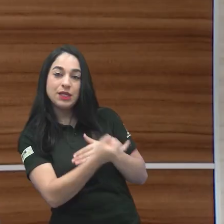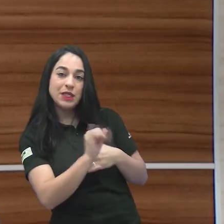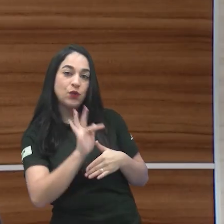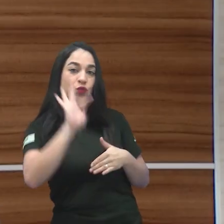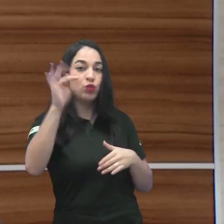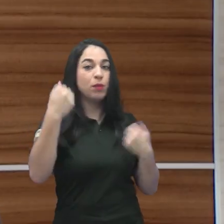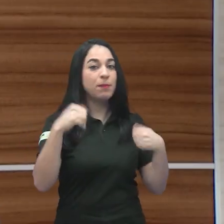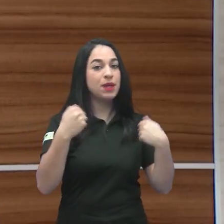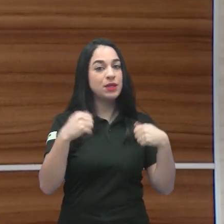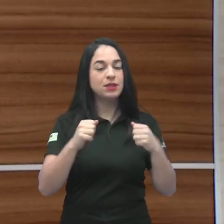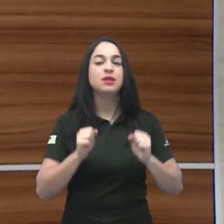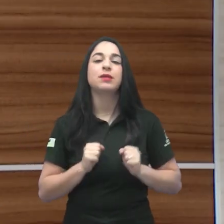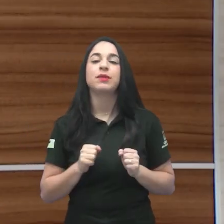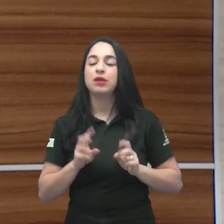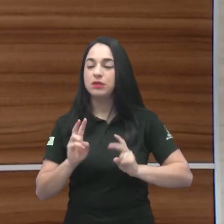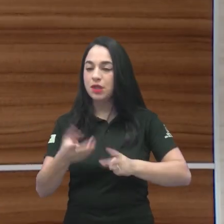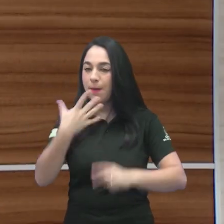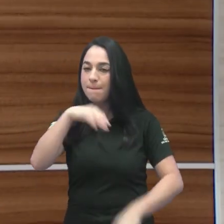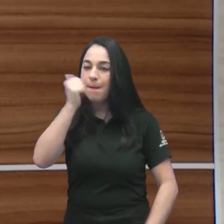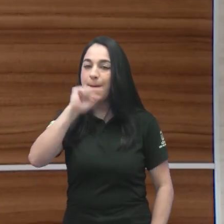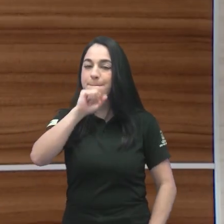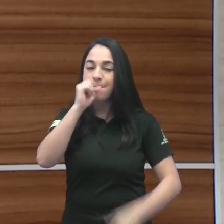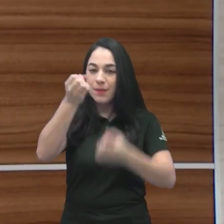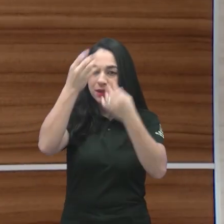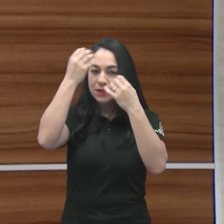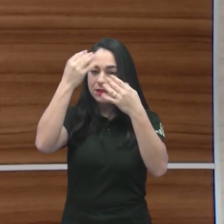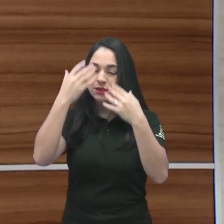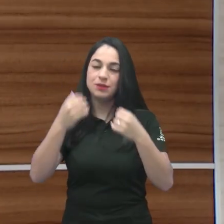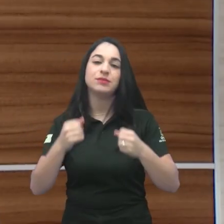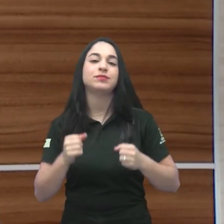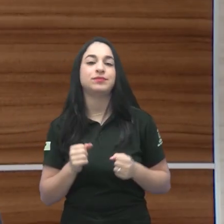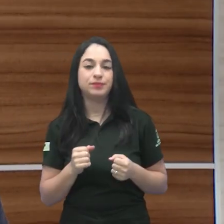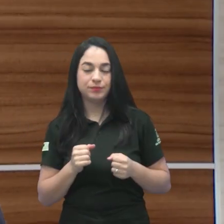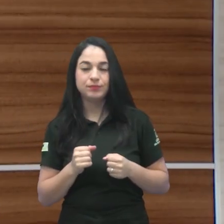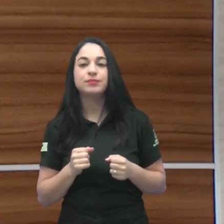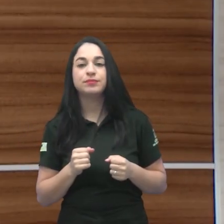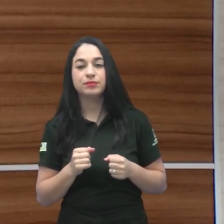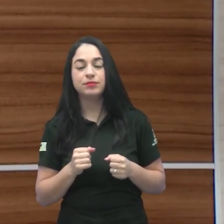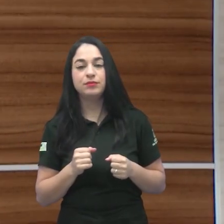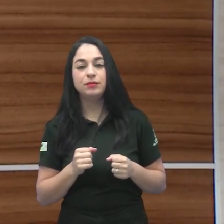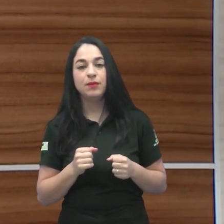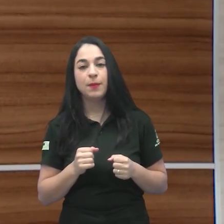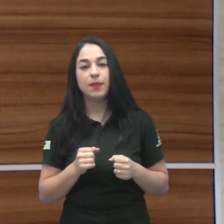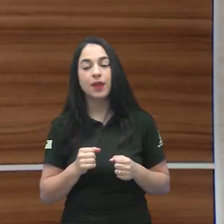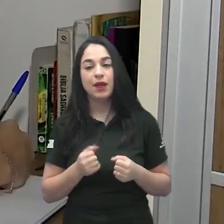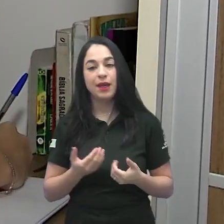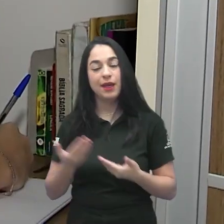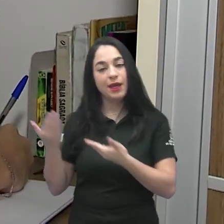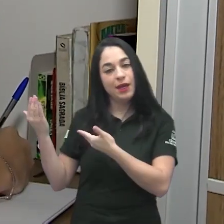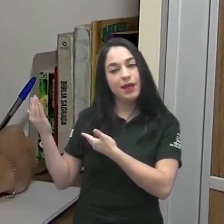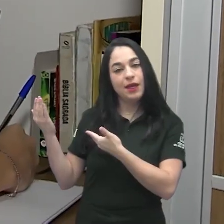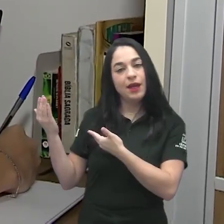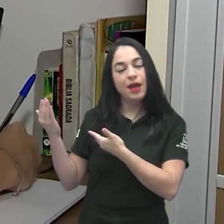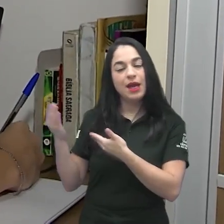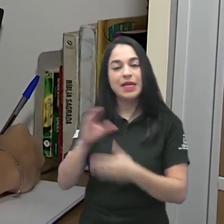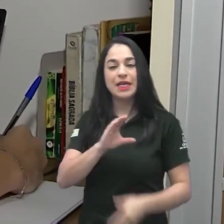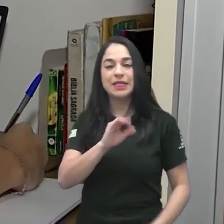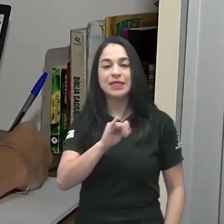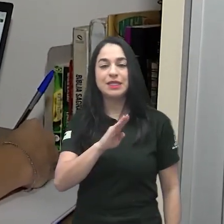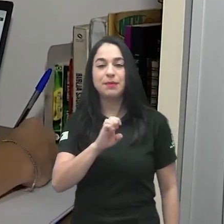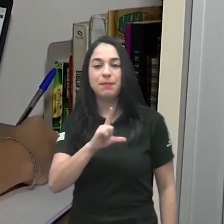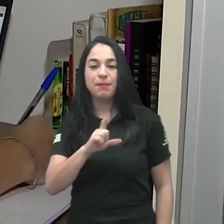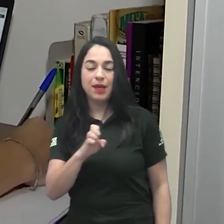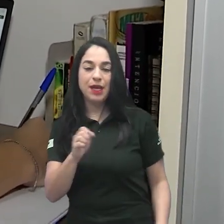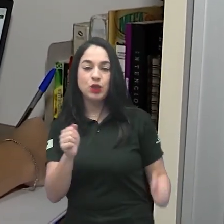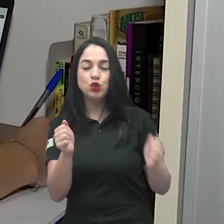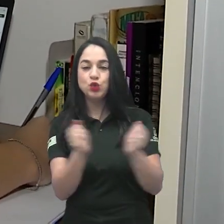dinheiro e guardar para uma emergência. Então essa instrução veio desde sempre e agora para ficar para a vida mesmo. Embora histórias como a